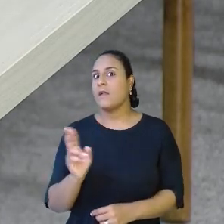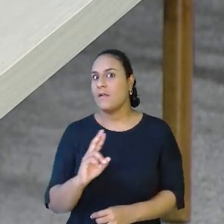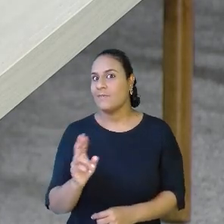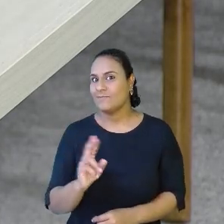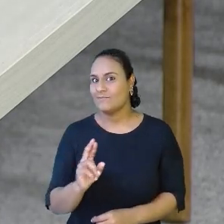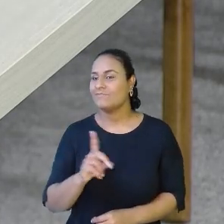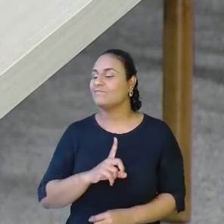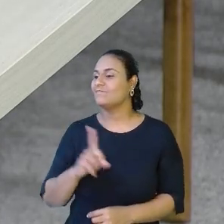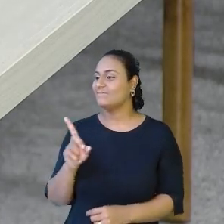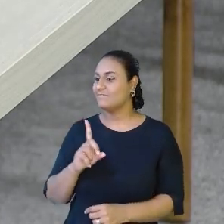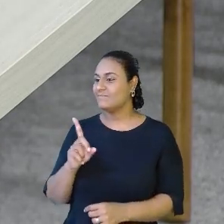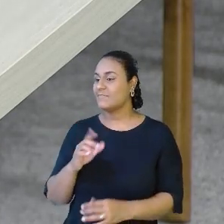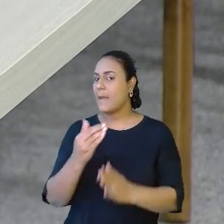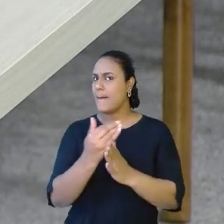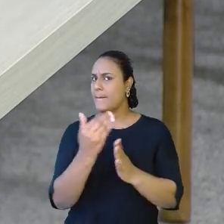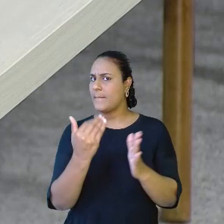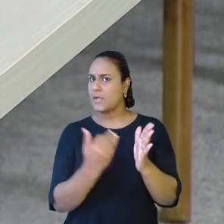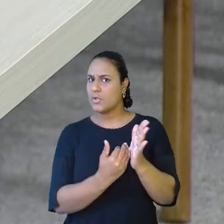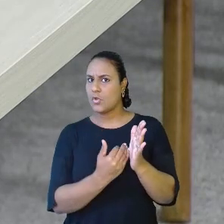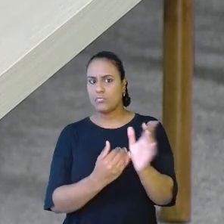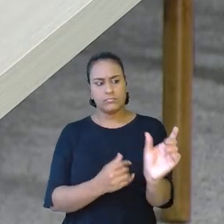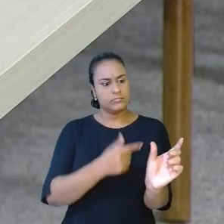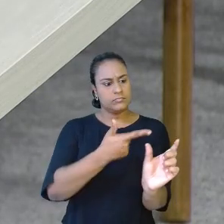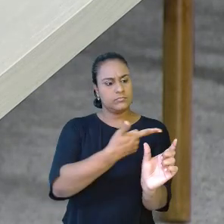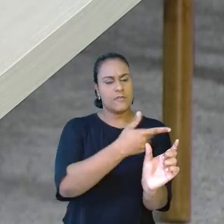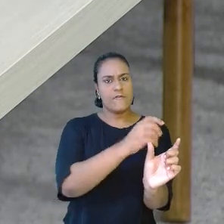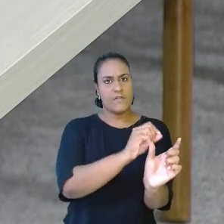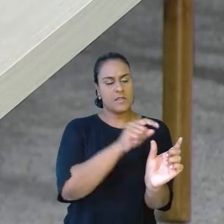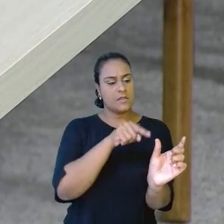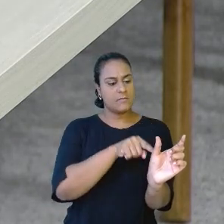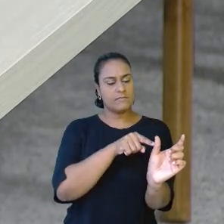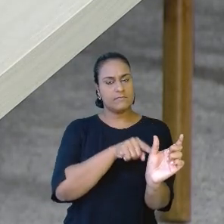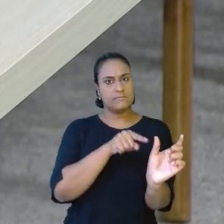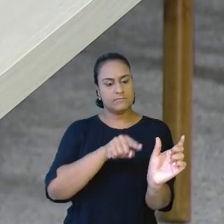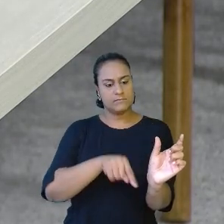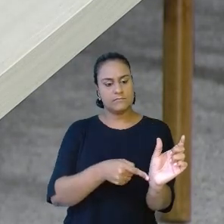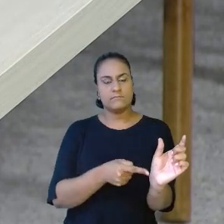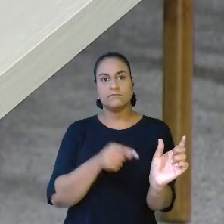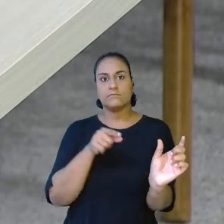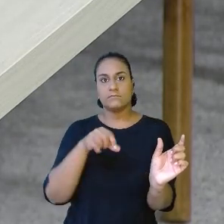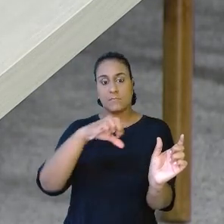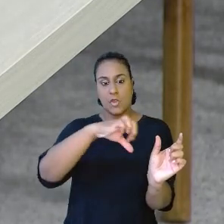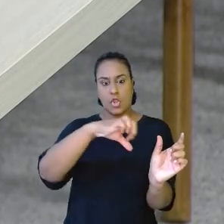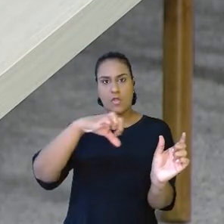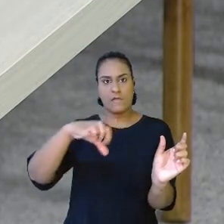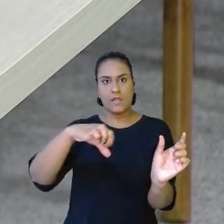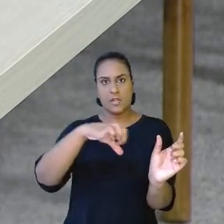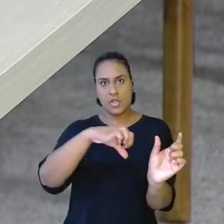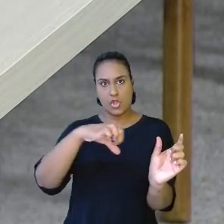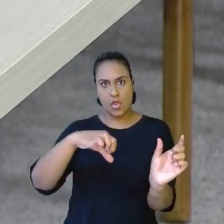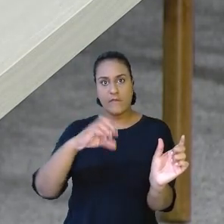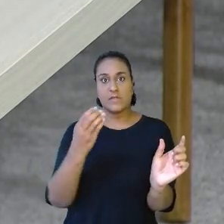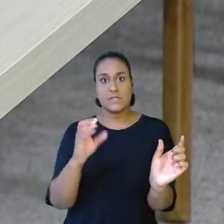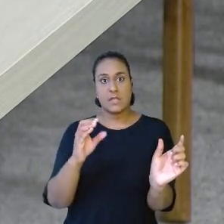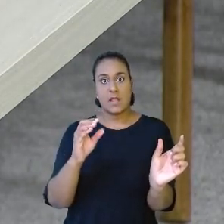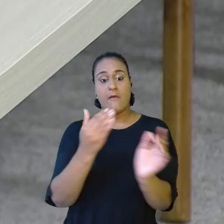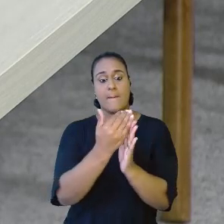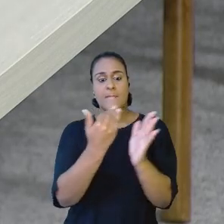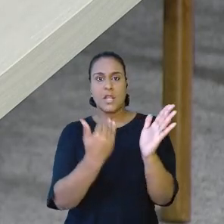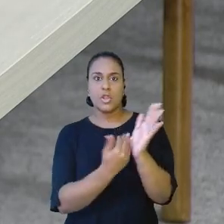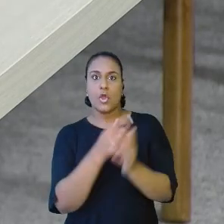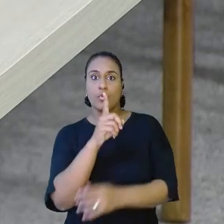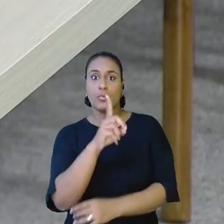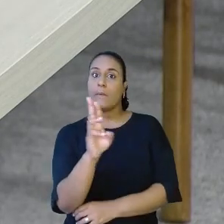inteira e menor do que a parte inteira, no caso seria R$ 1, são os centavos. Eu trouxe aqui uma representação